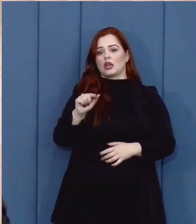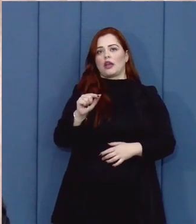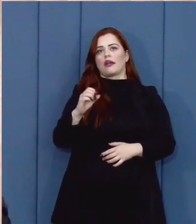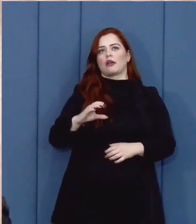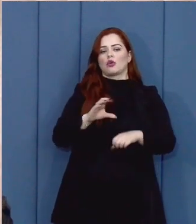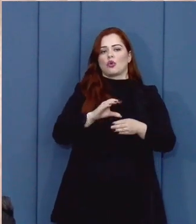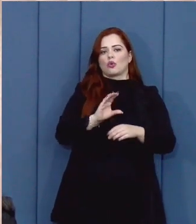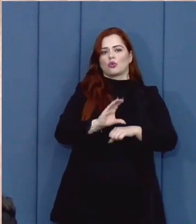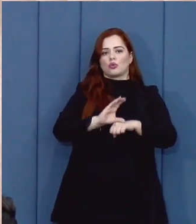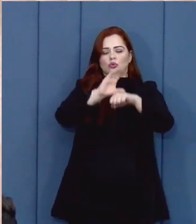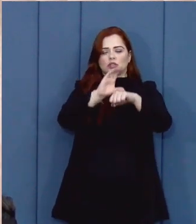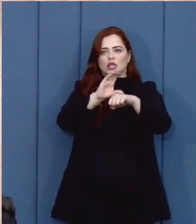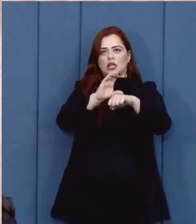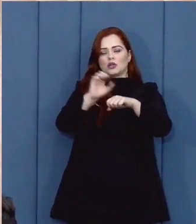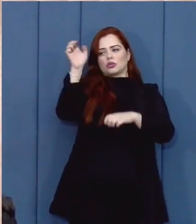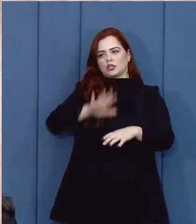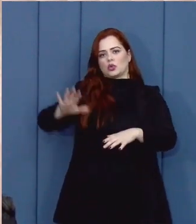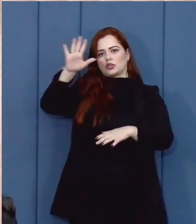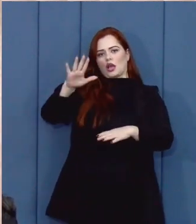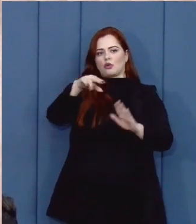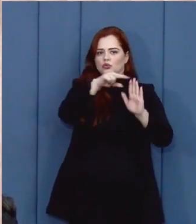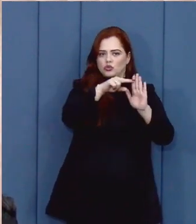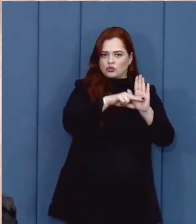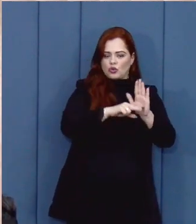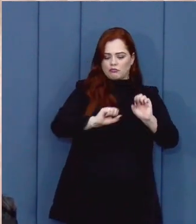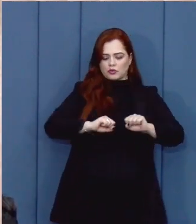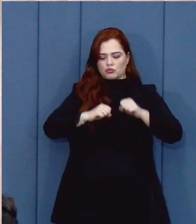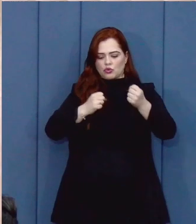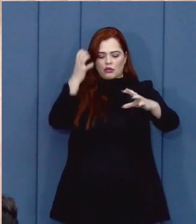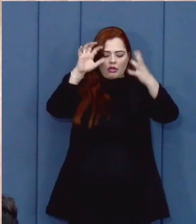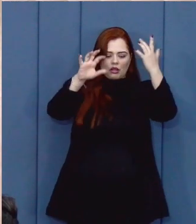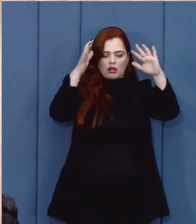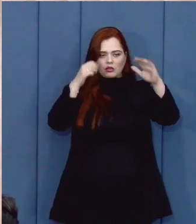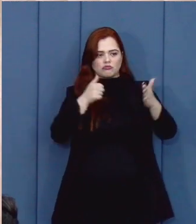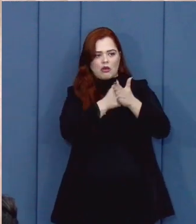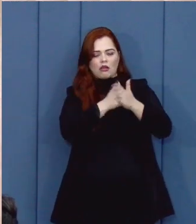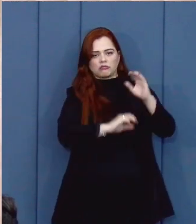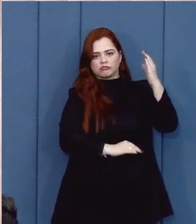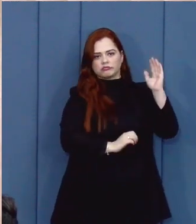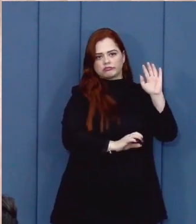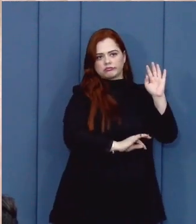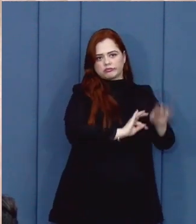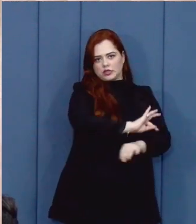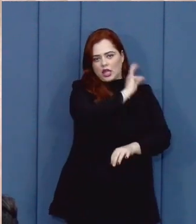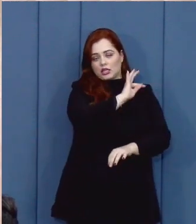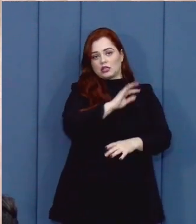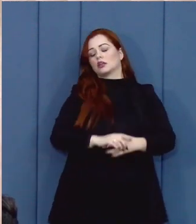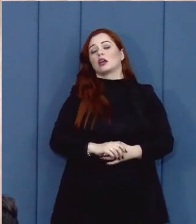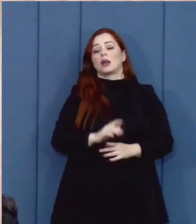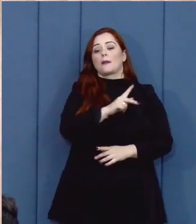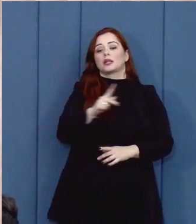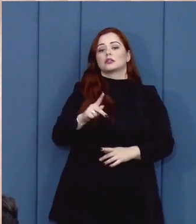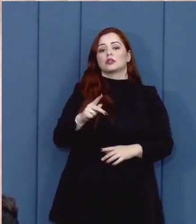Metrologia, Normalização e Superação de Barreiras Técnicas. É o comitê assessor